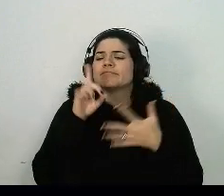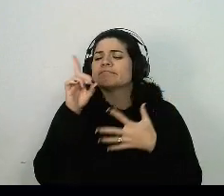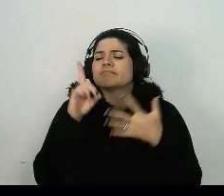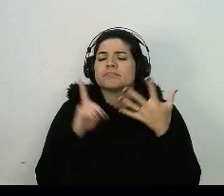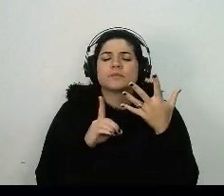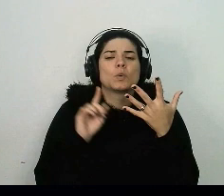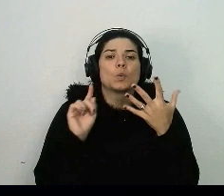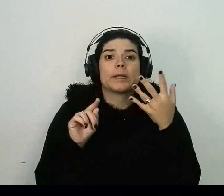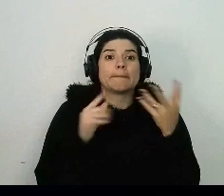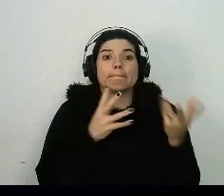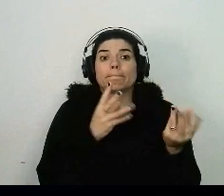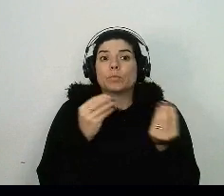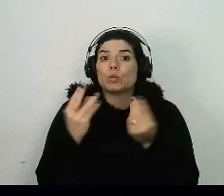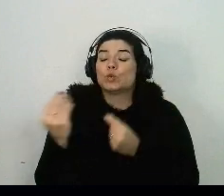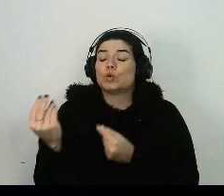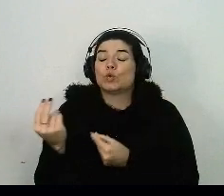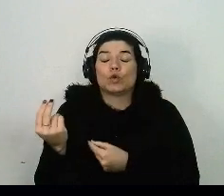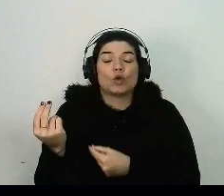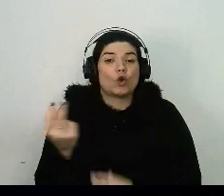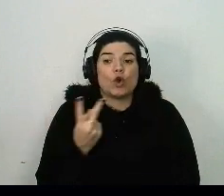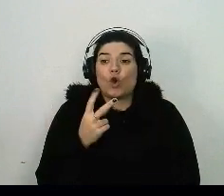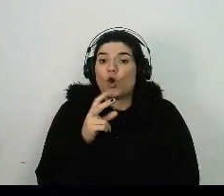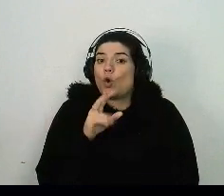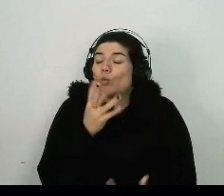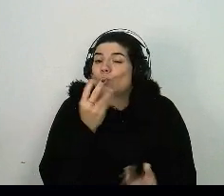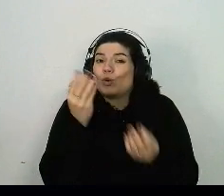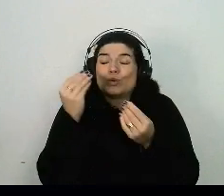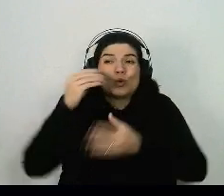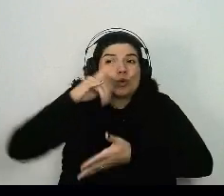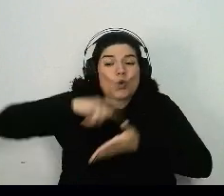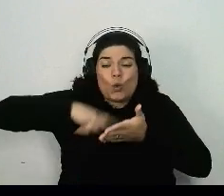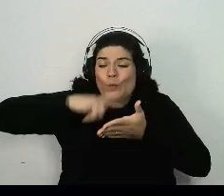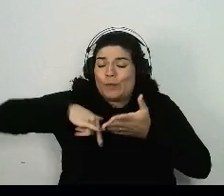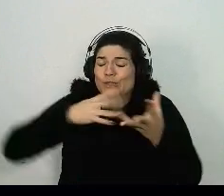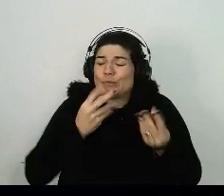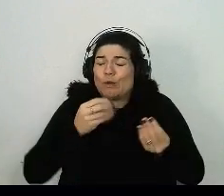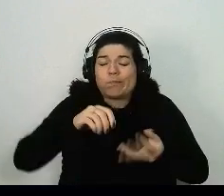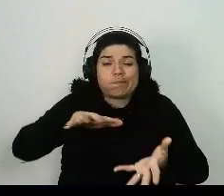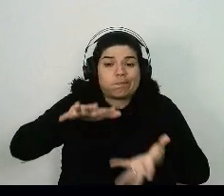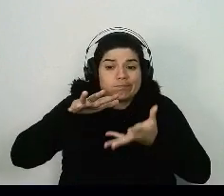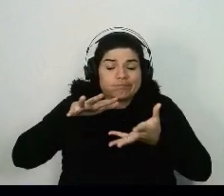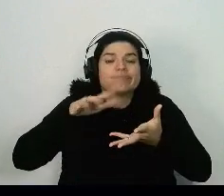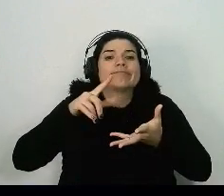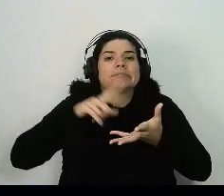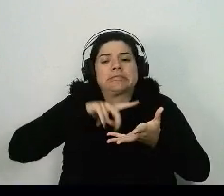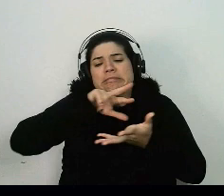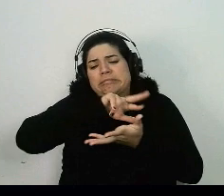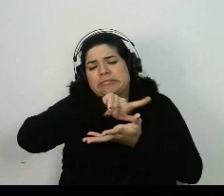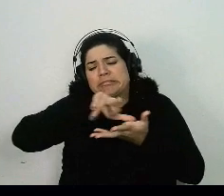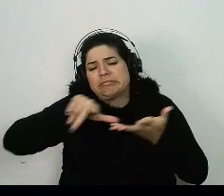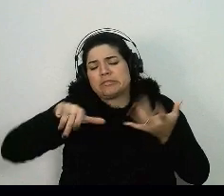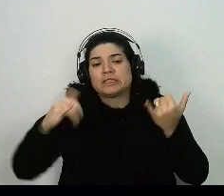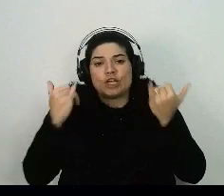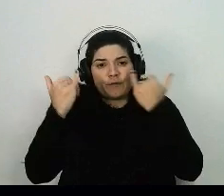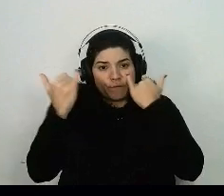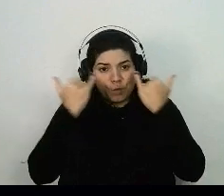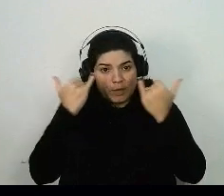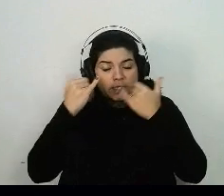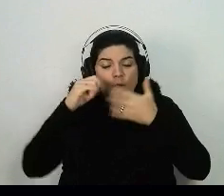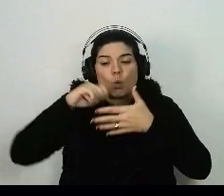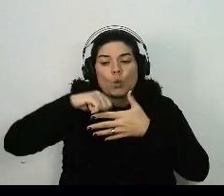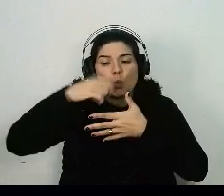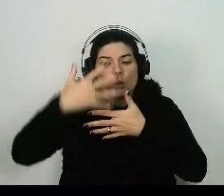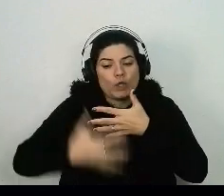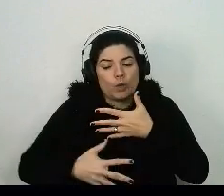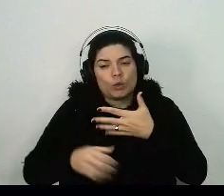dados, ou seja, quando a gente recebe milhões de documentos e eles têm uma grande variedade de informações, conteúdos ou qualquer